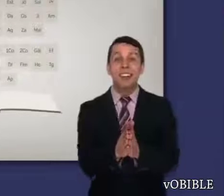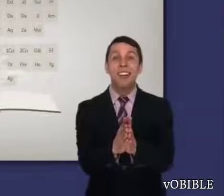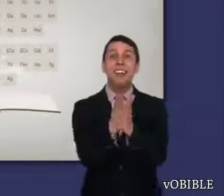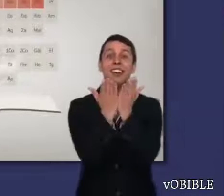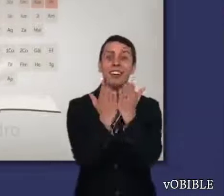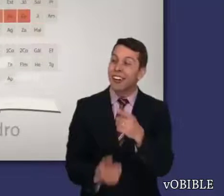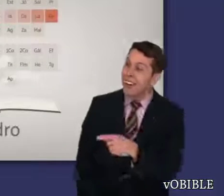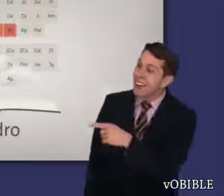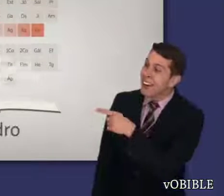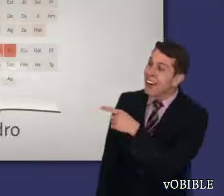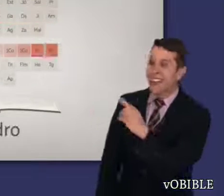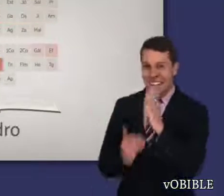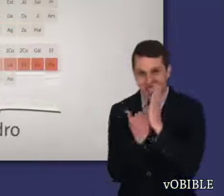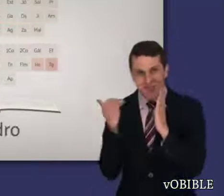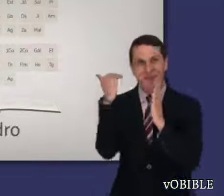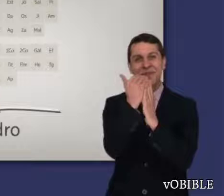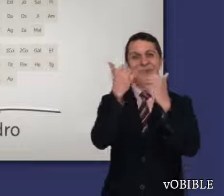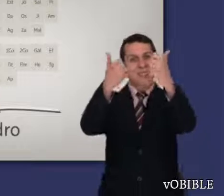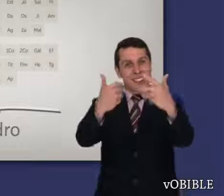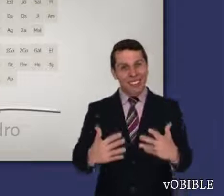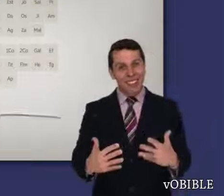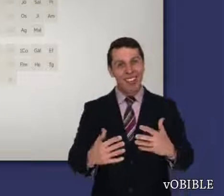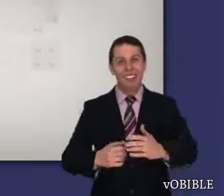Uma introdução a 2 Pedro.